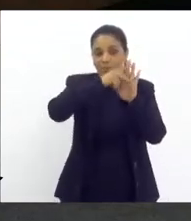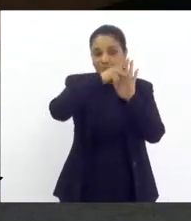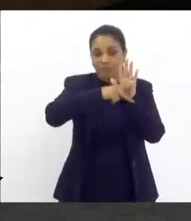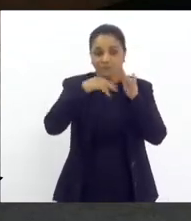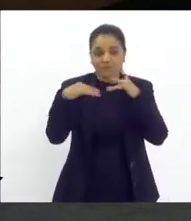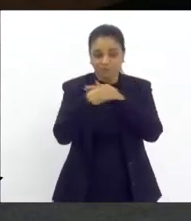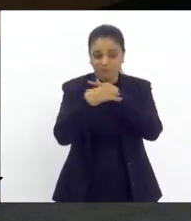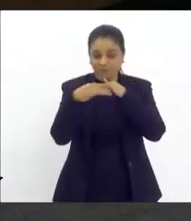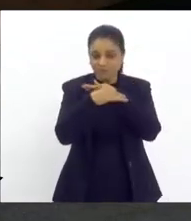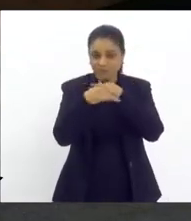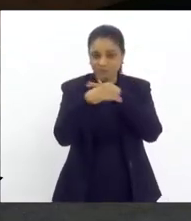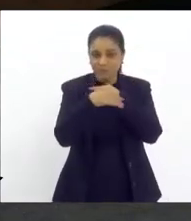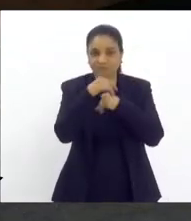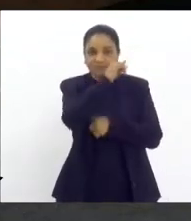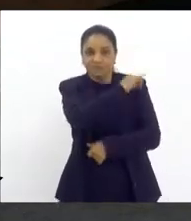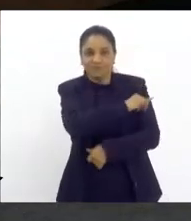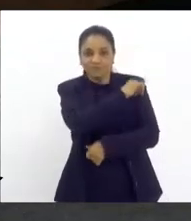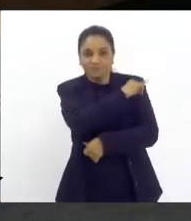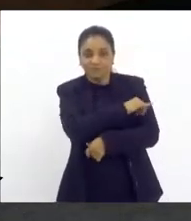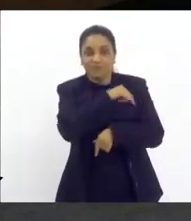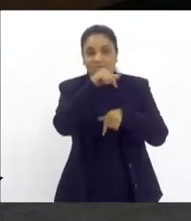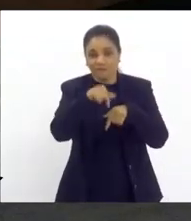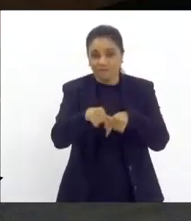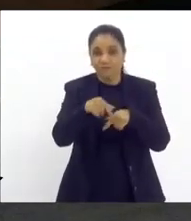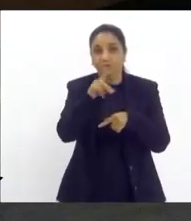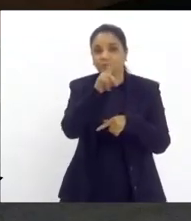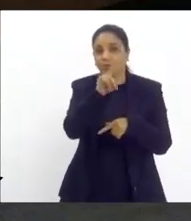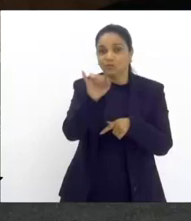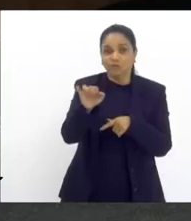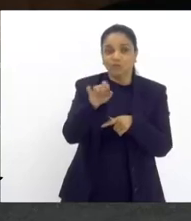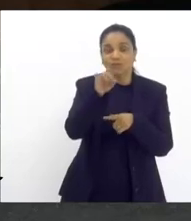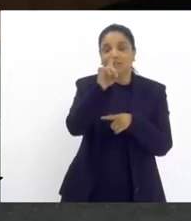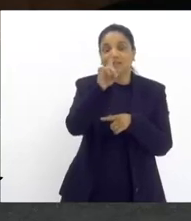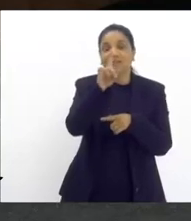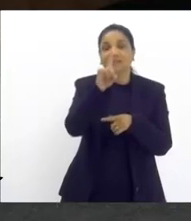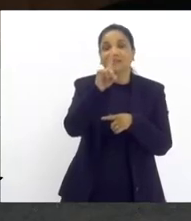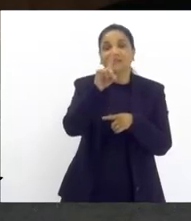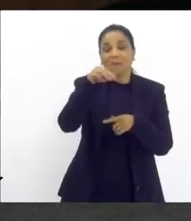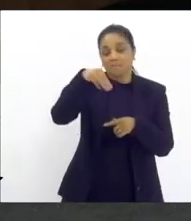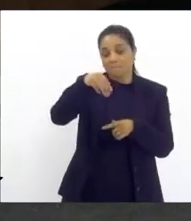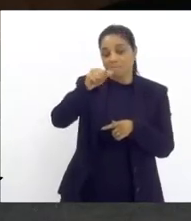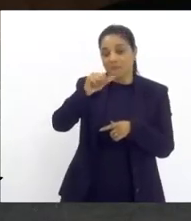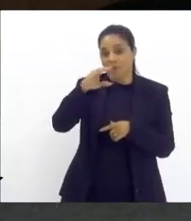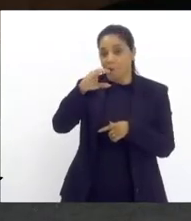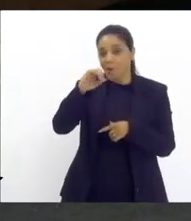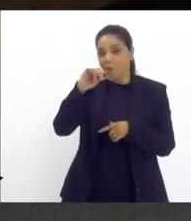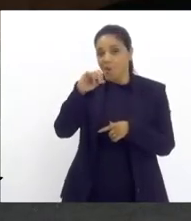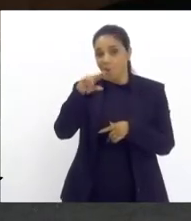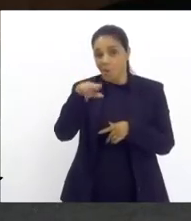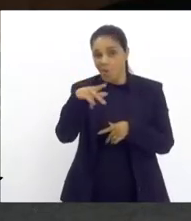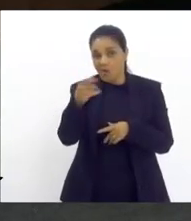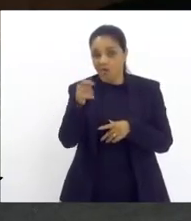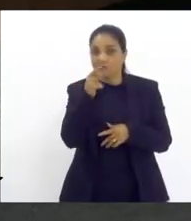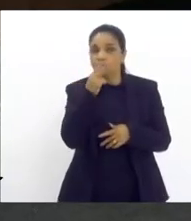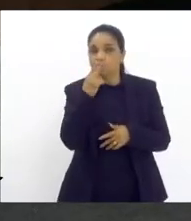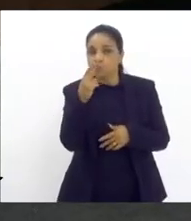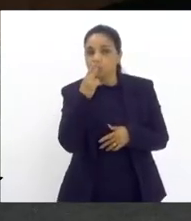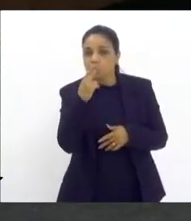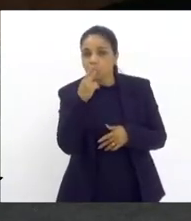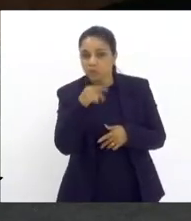Cidade do Rio de Janeiro fosse instituído o dia da maconha bancada do pessoal